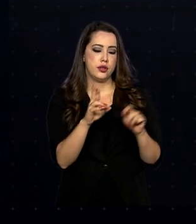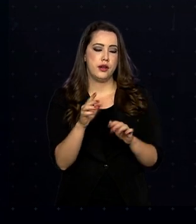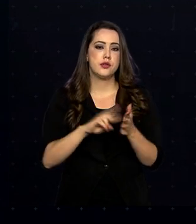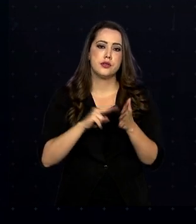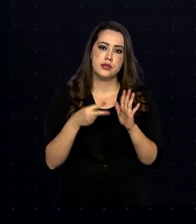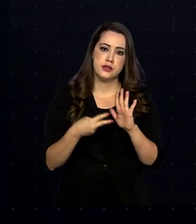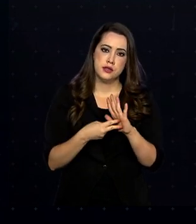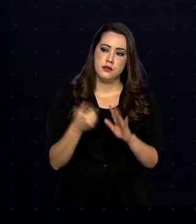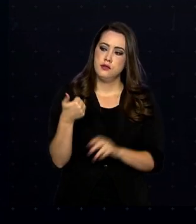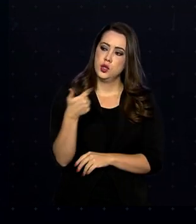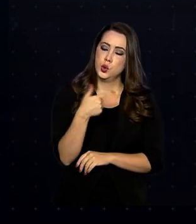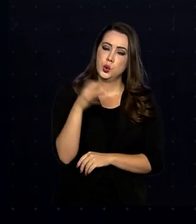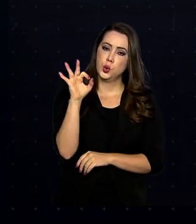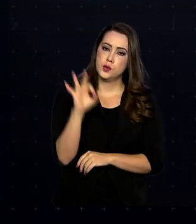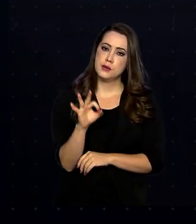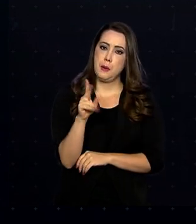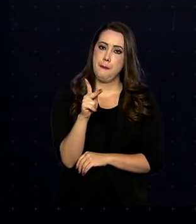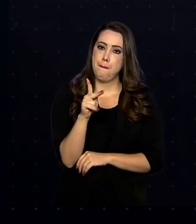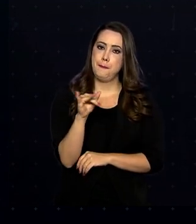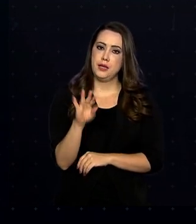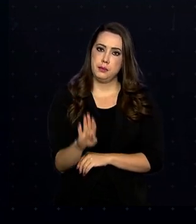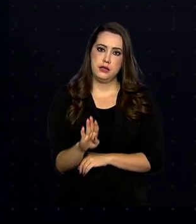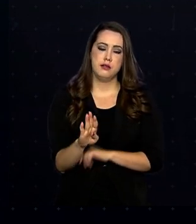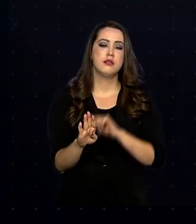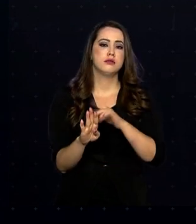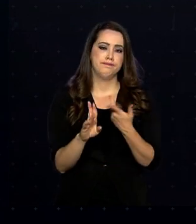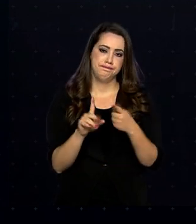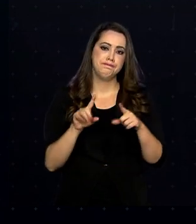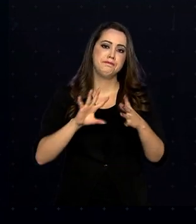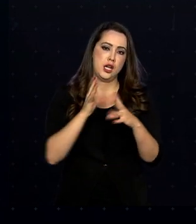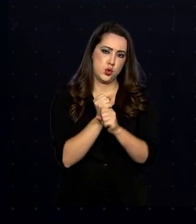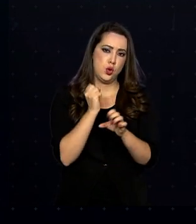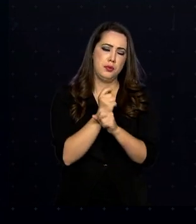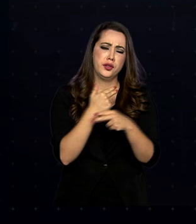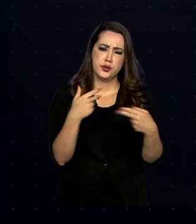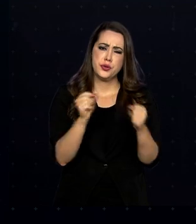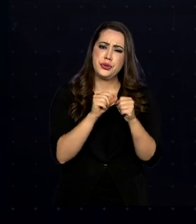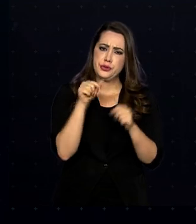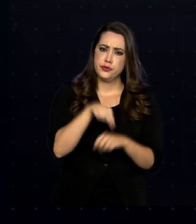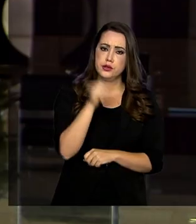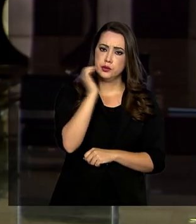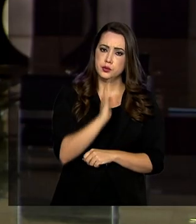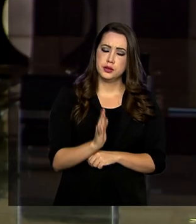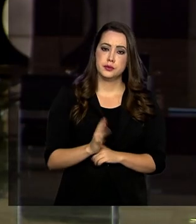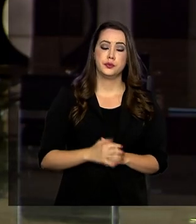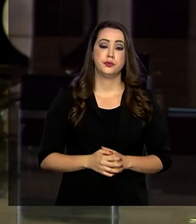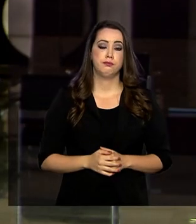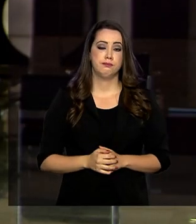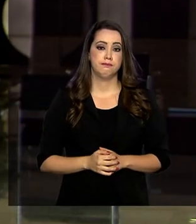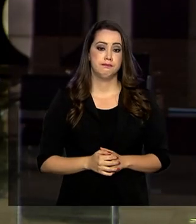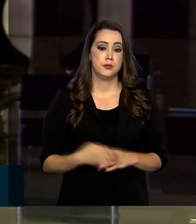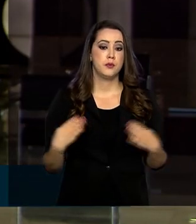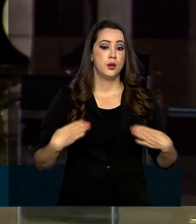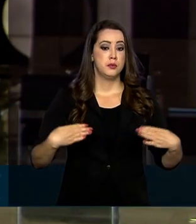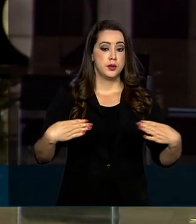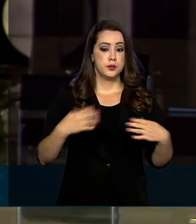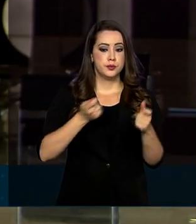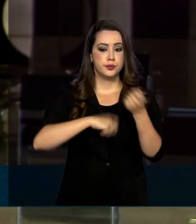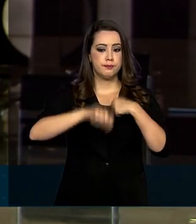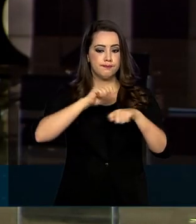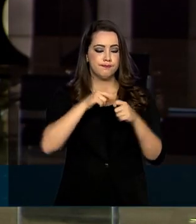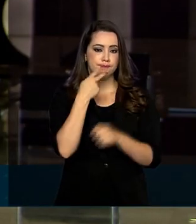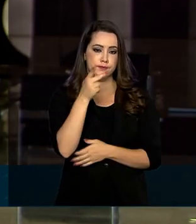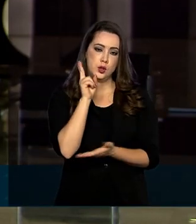% do produto interno bruto, o PIB, que é a soma de bens e riquezas produzidas pelo país. Segundo o Ministério da Economia,